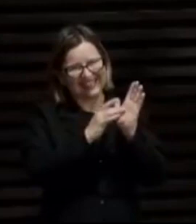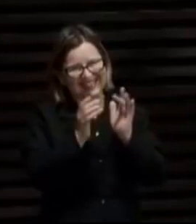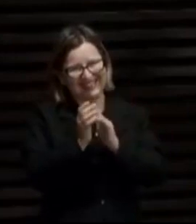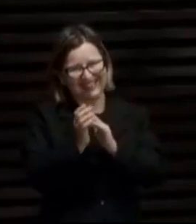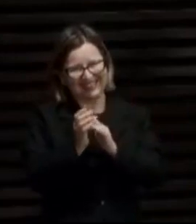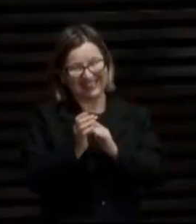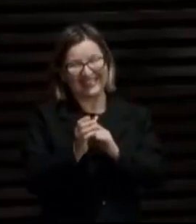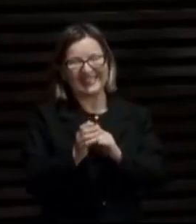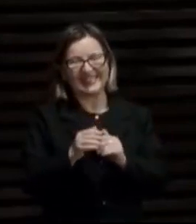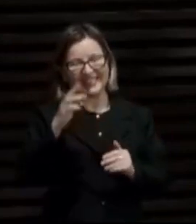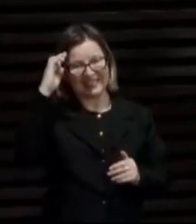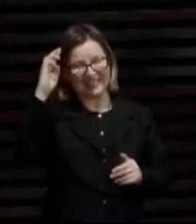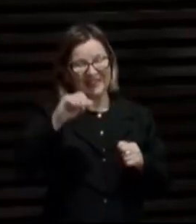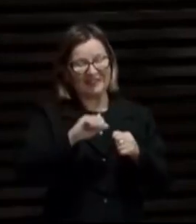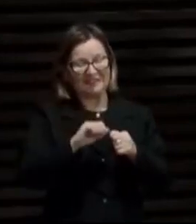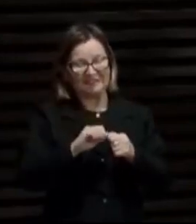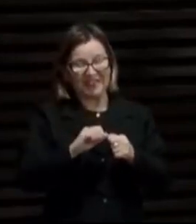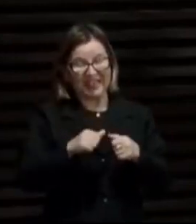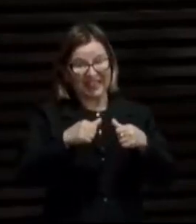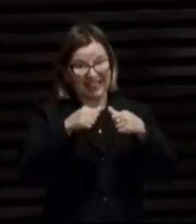vida.